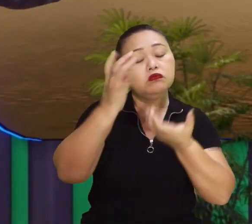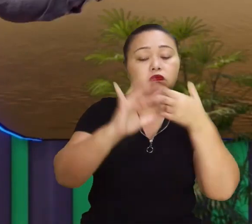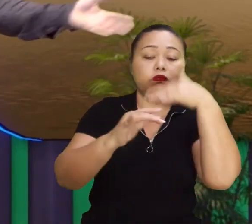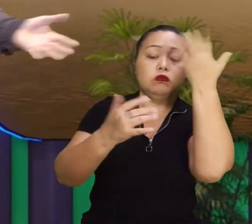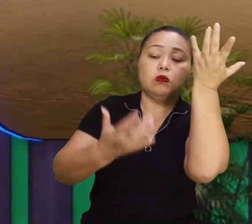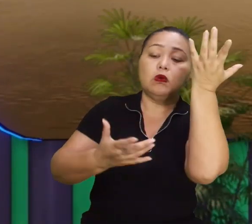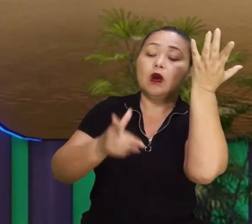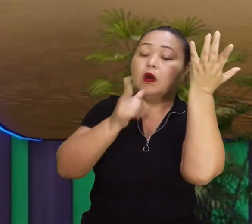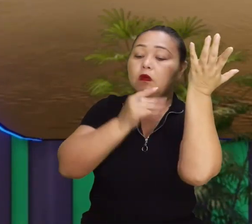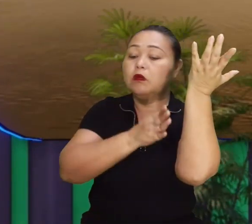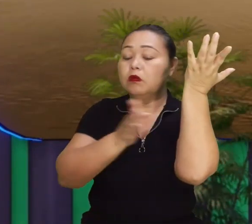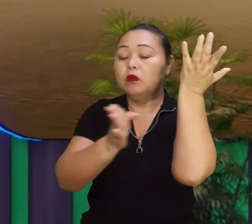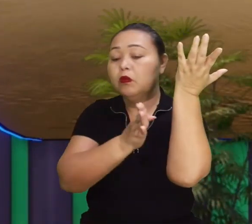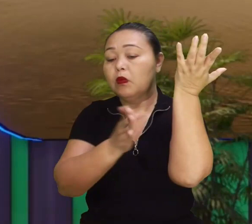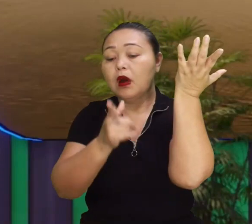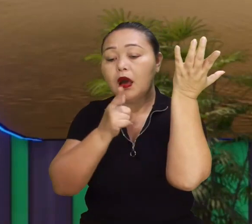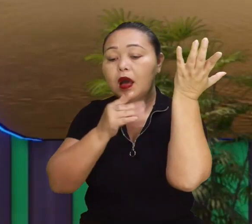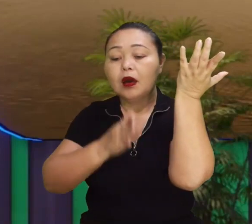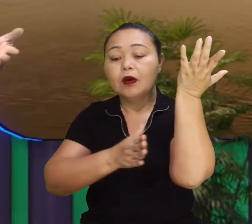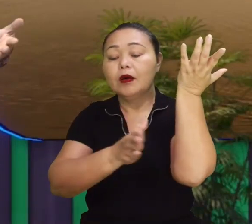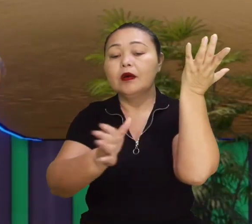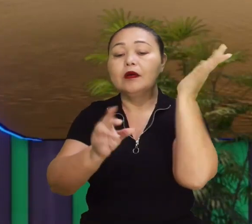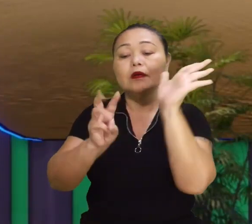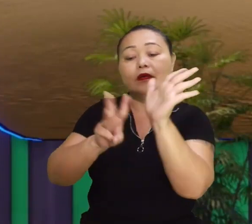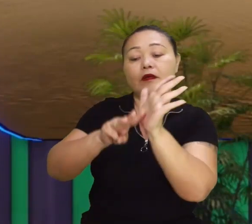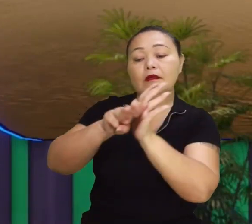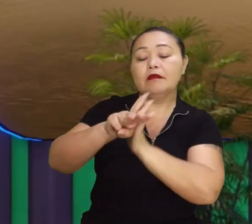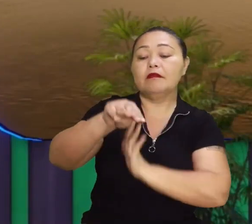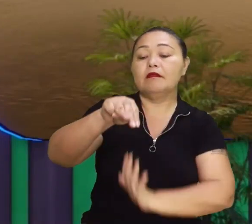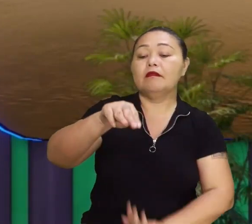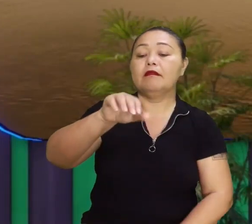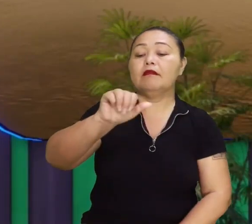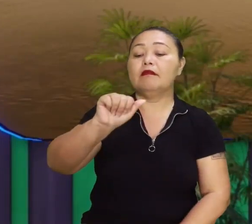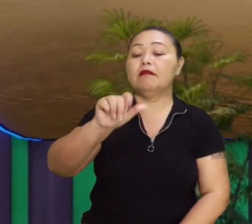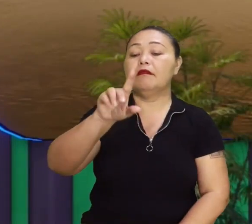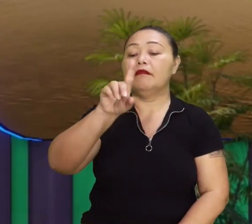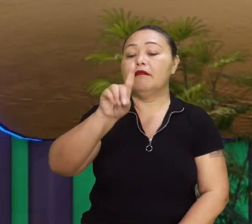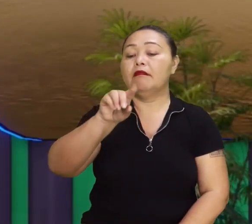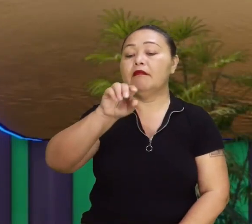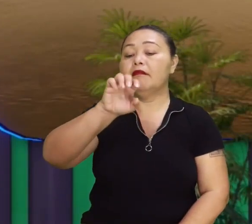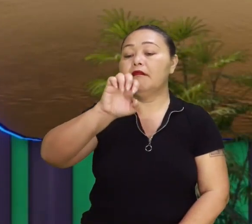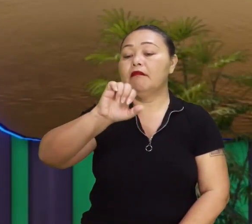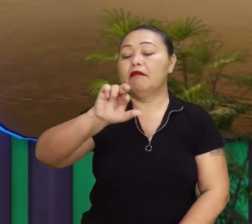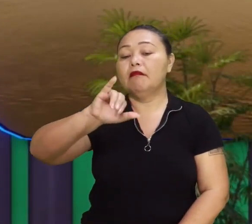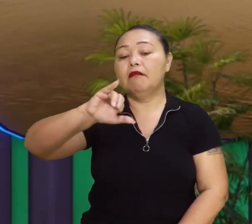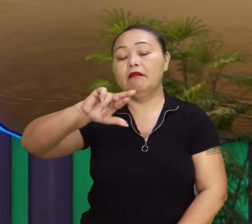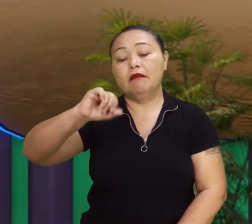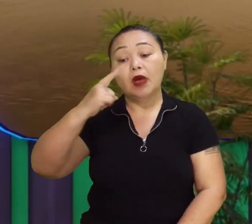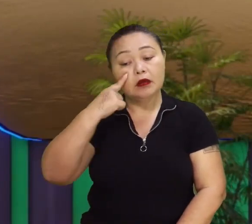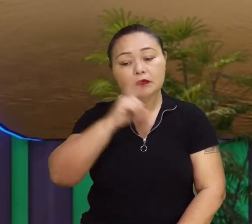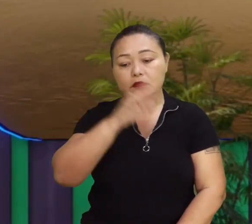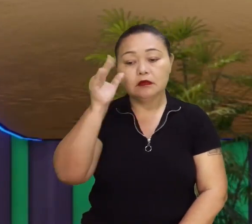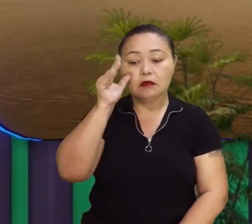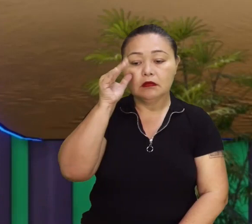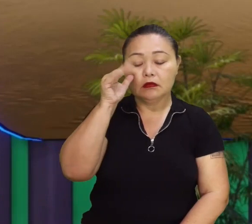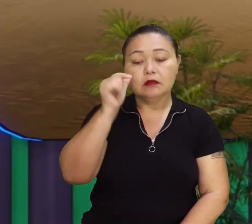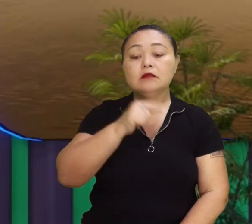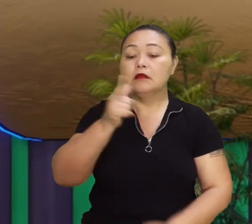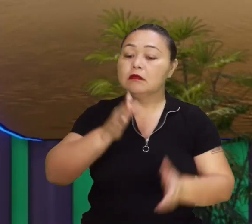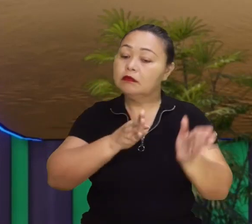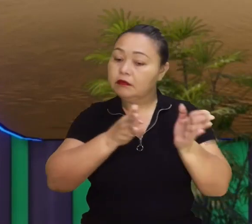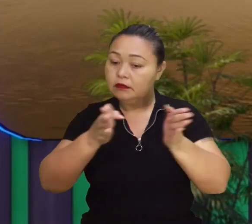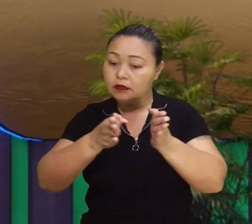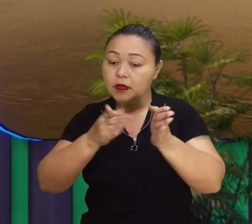um rio de água chamado Madeira. Interessante, né? Só a nível de curiosidade. Um dos maiores rios do